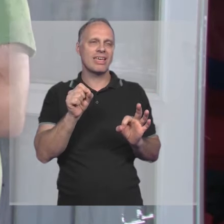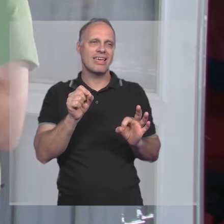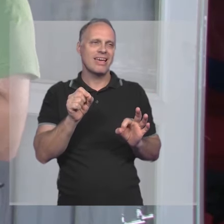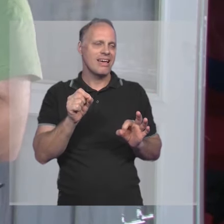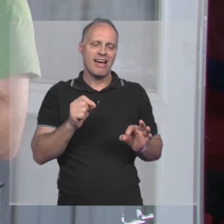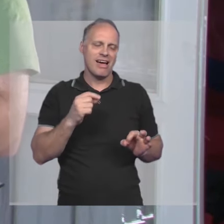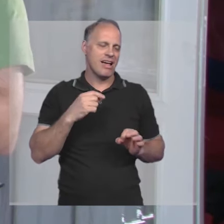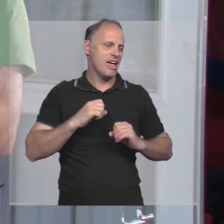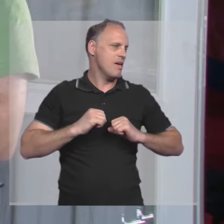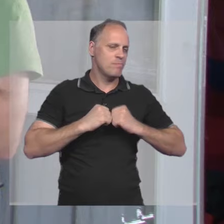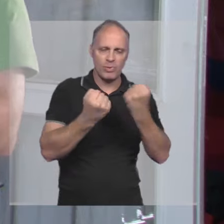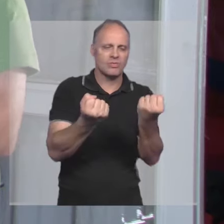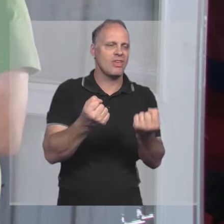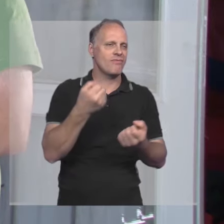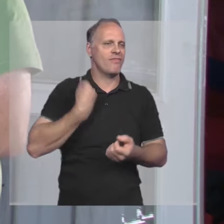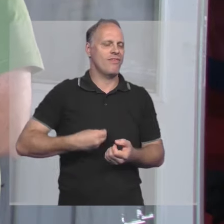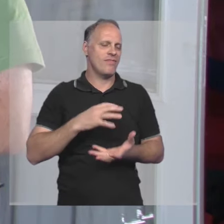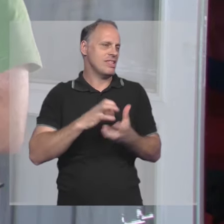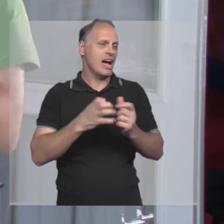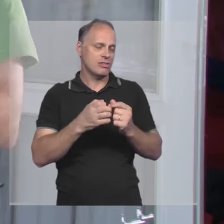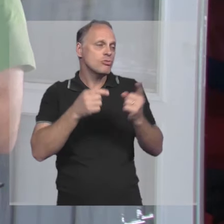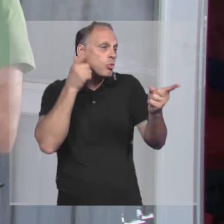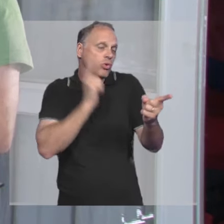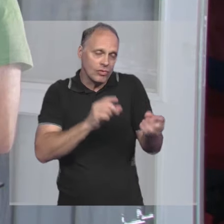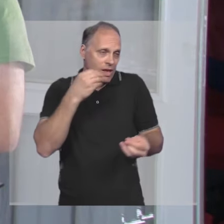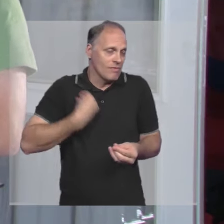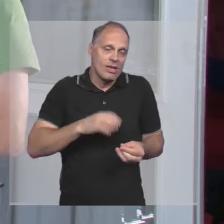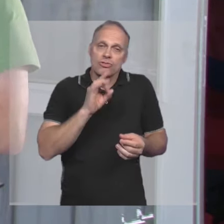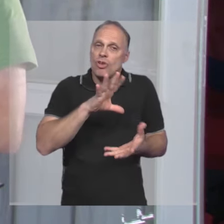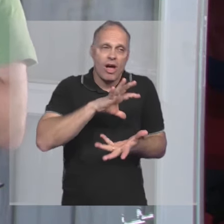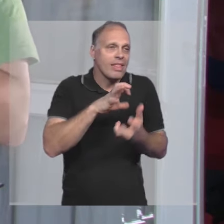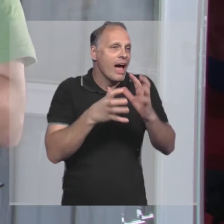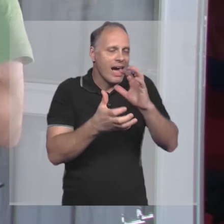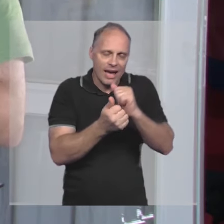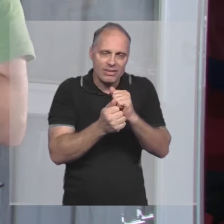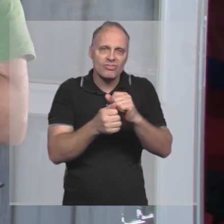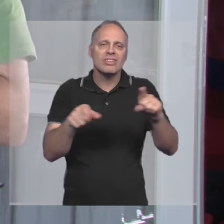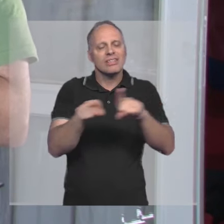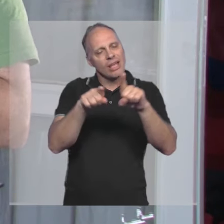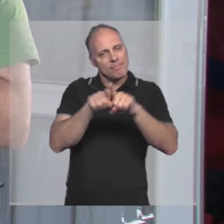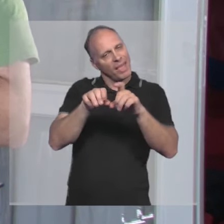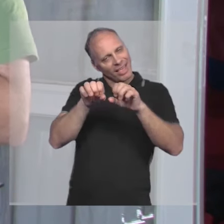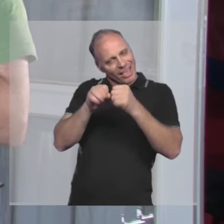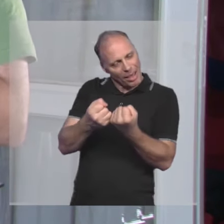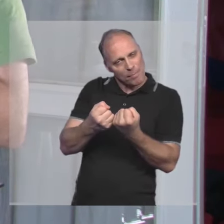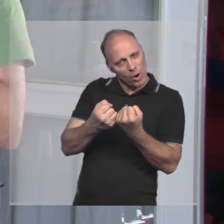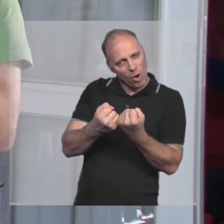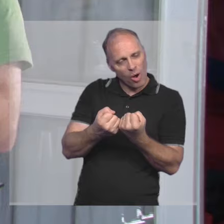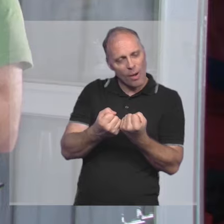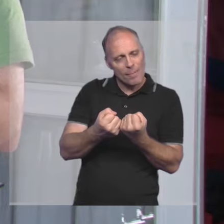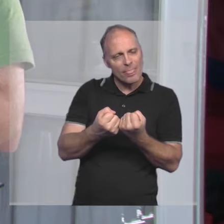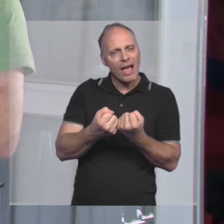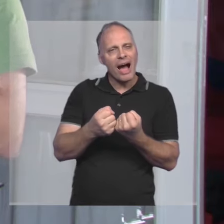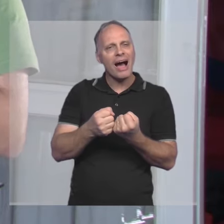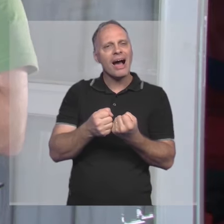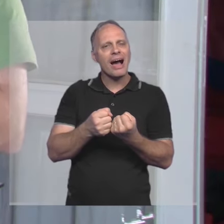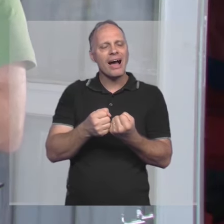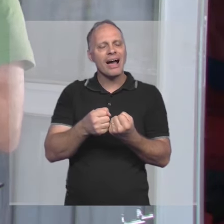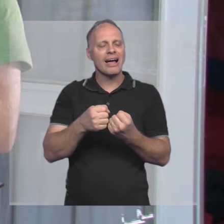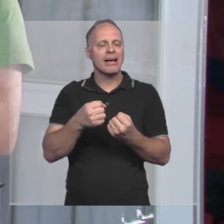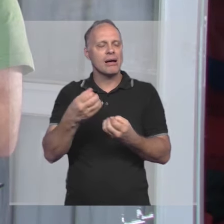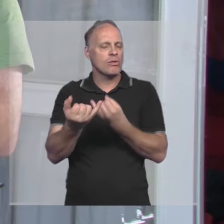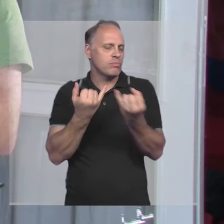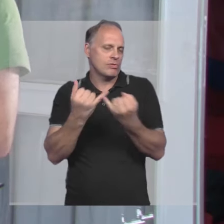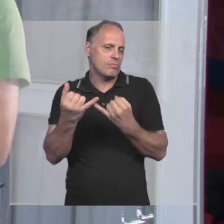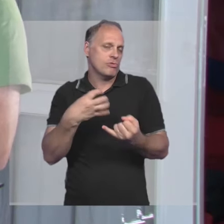dizer, é possível viver da arte, né? Tu quebrou esse senso comum. E outro senso comum que me parece também que tu quebra é